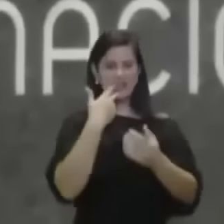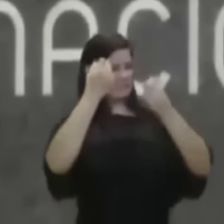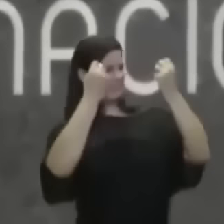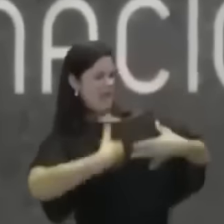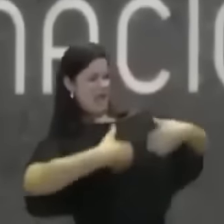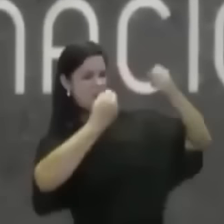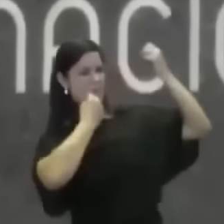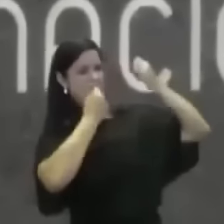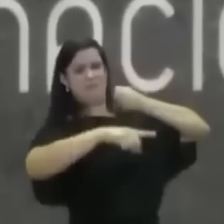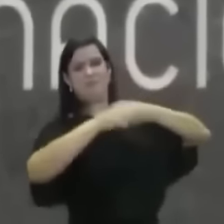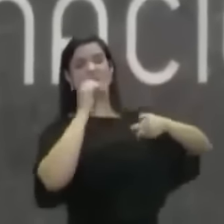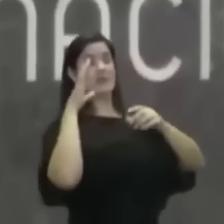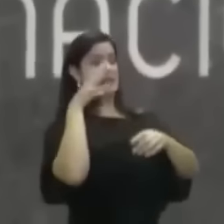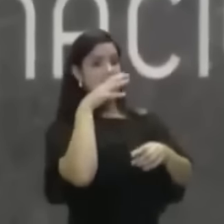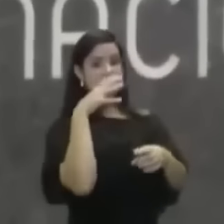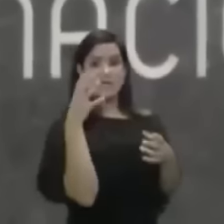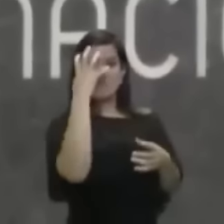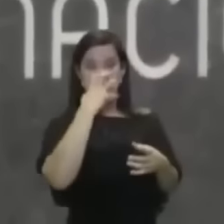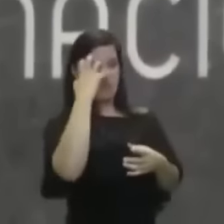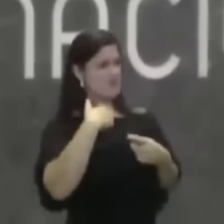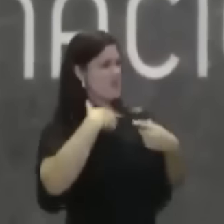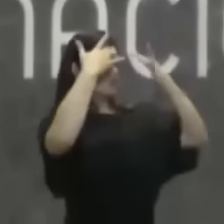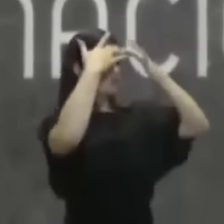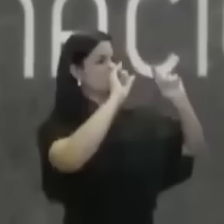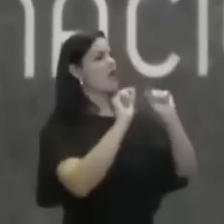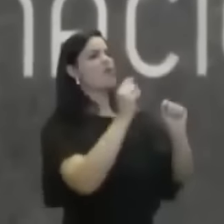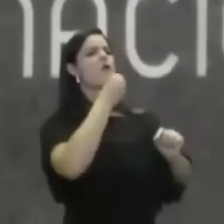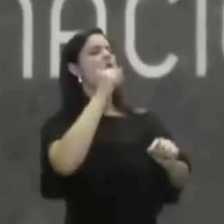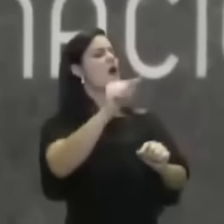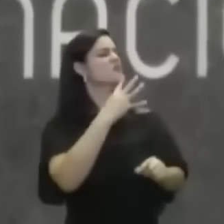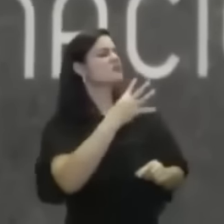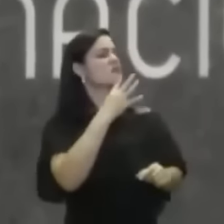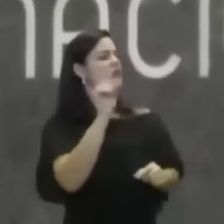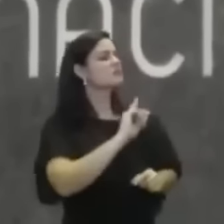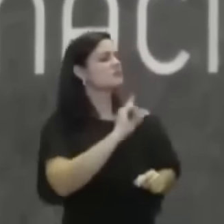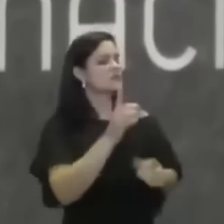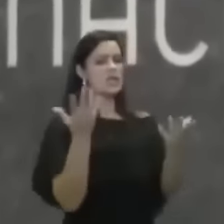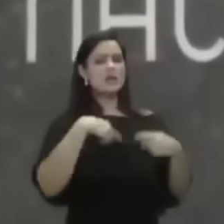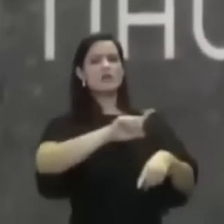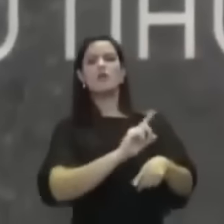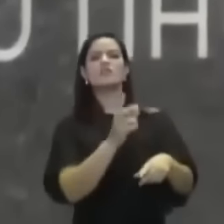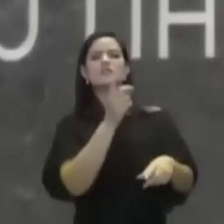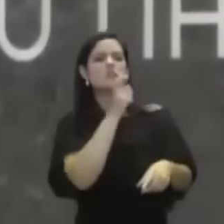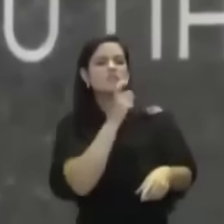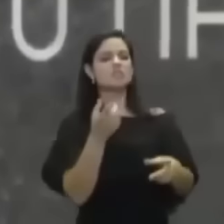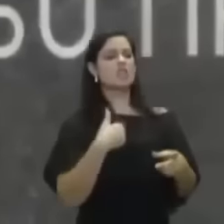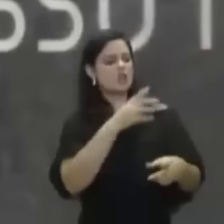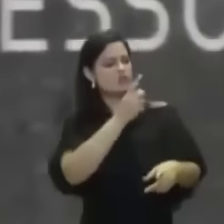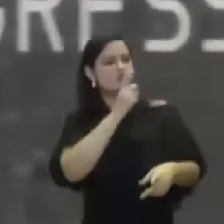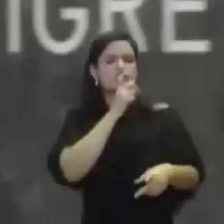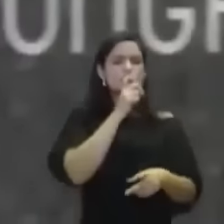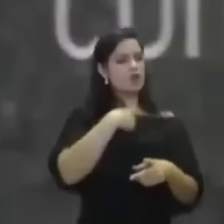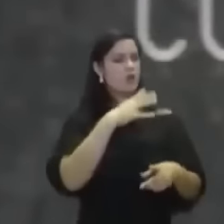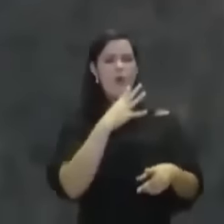e negar a terceira vez: não, eu não sei quem é este homem, eu não conheço esse homem, eu juro que eu não conheço esse